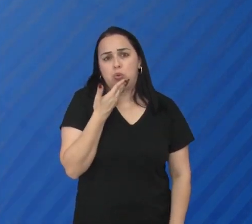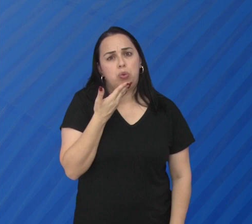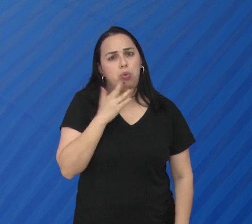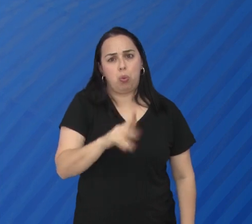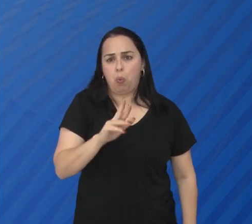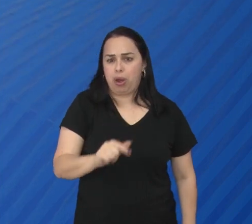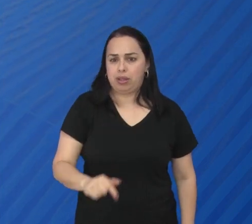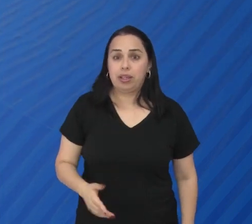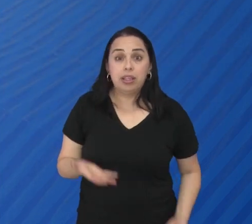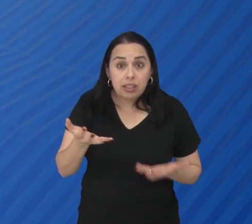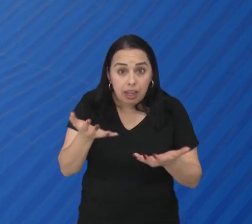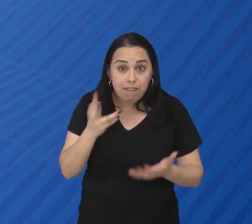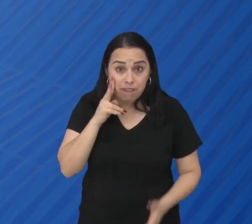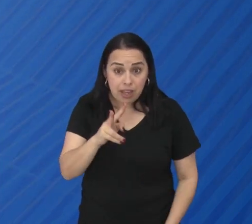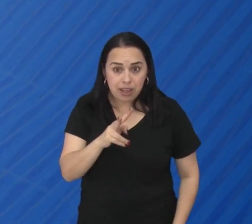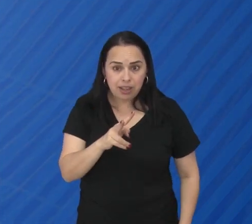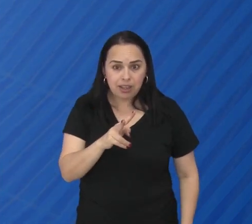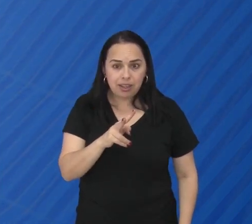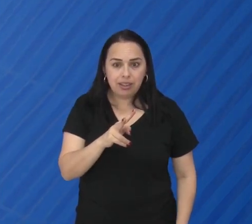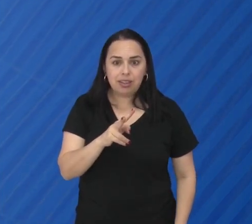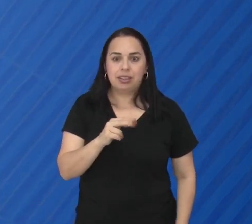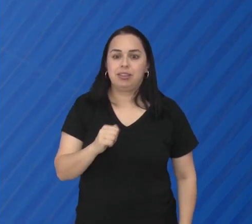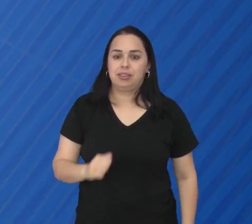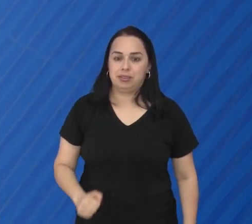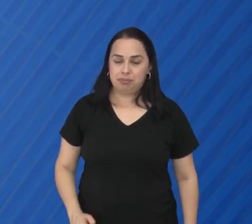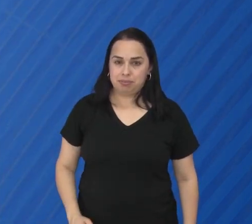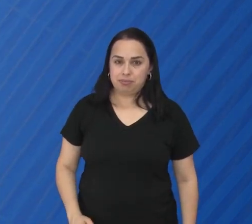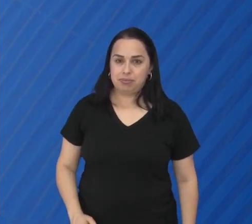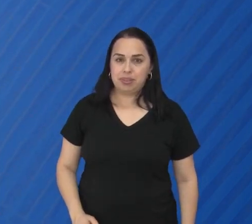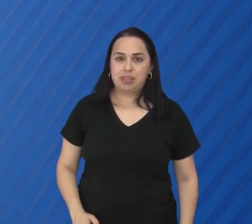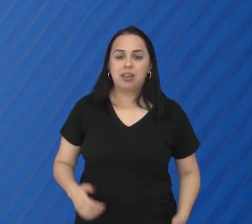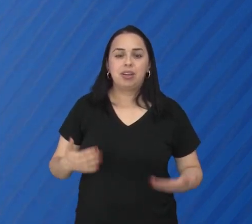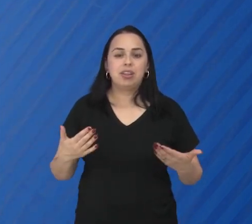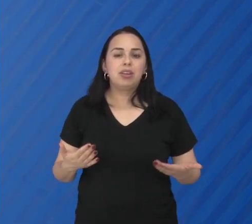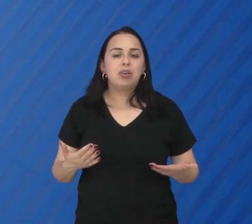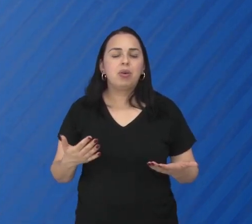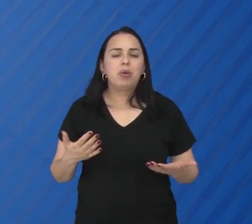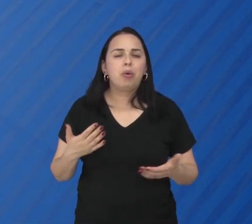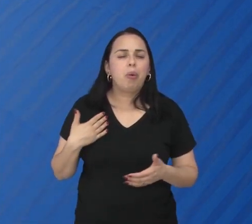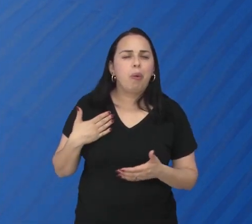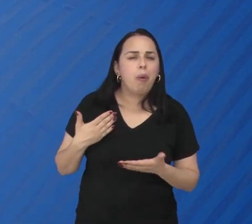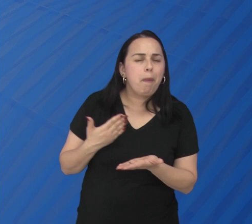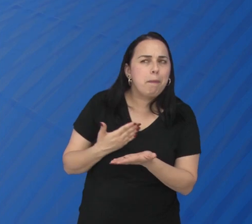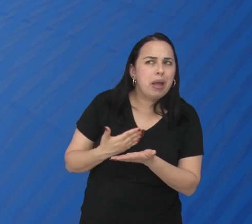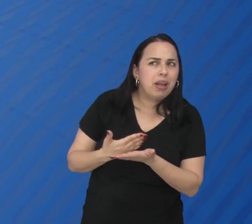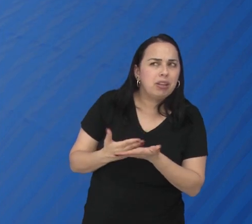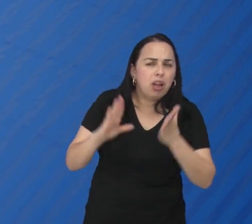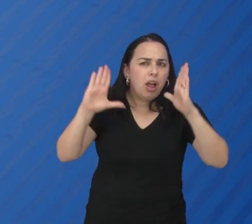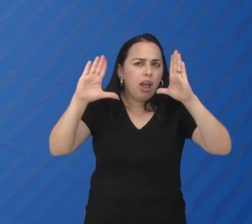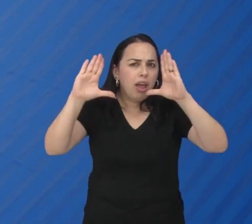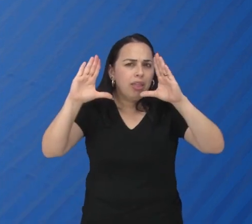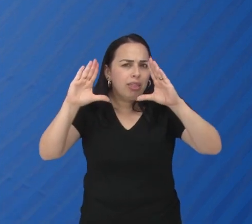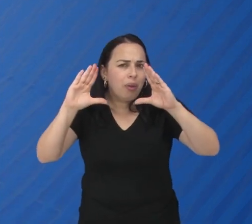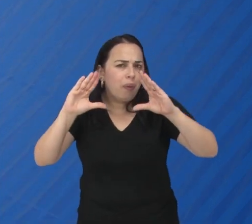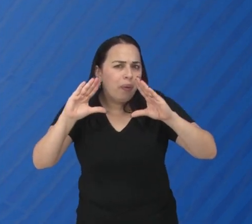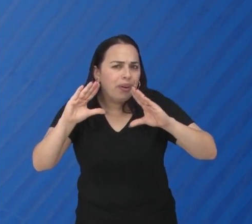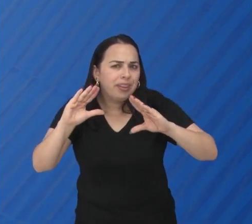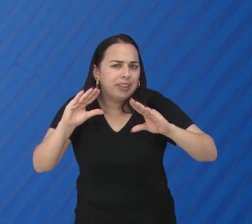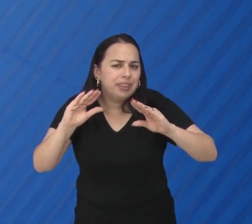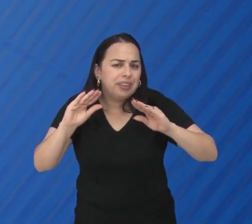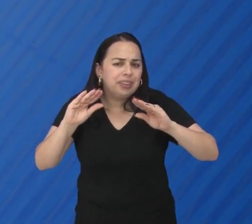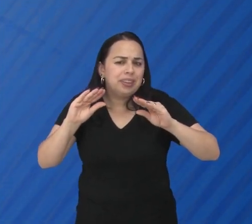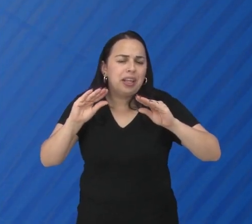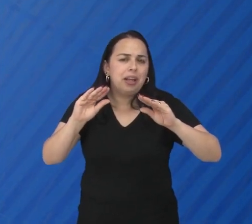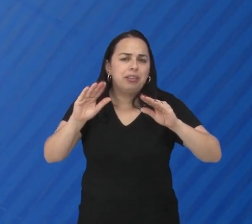assim. Você quer ver o Saci? Vamos no final da tarde, esse é o melhor lugar, quando começa a escurecer.